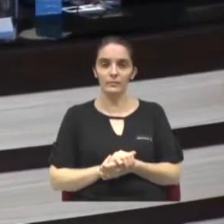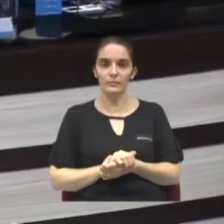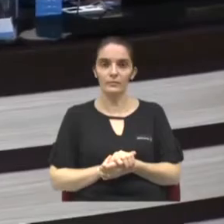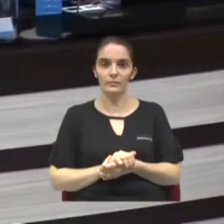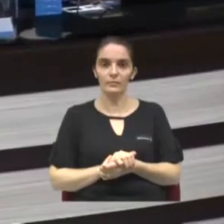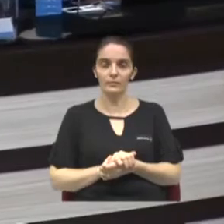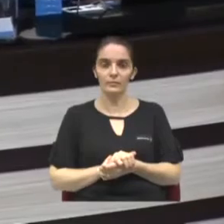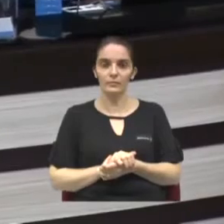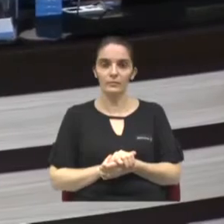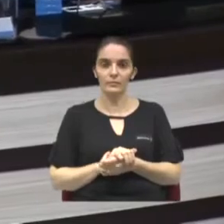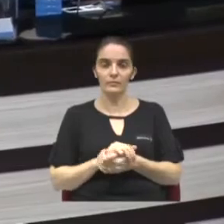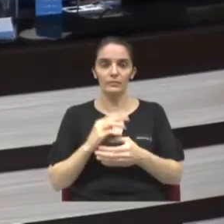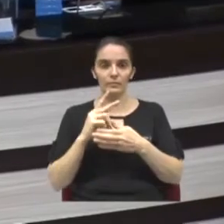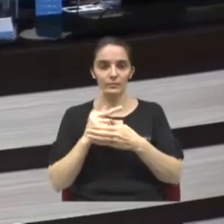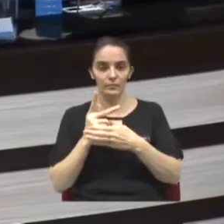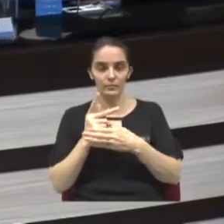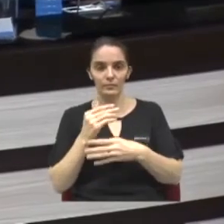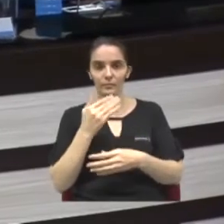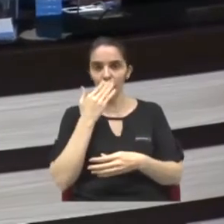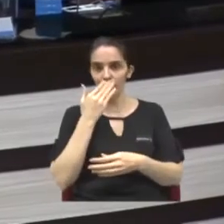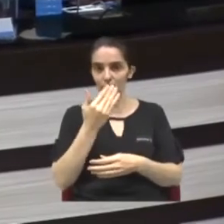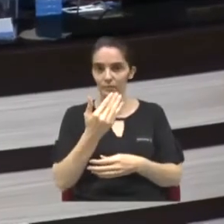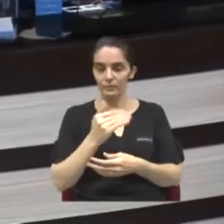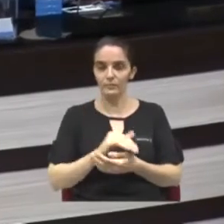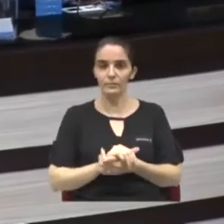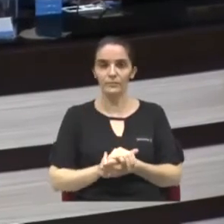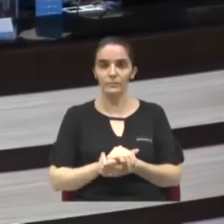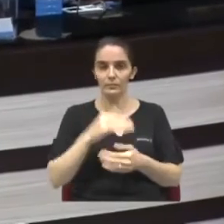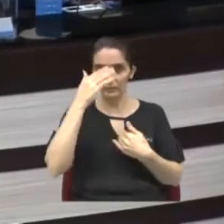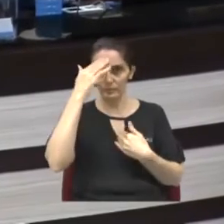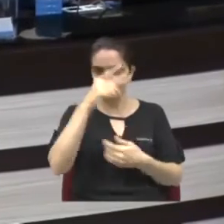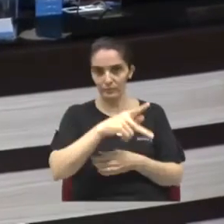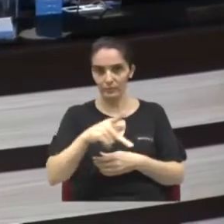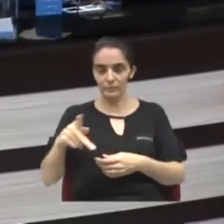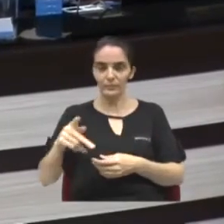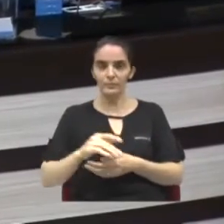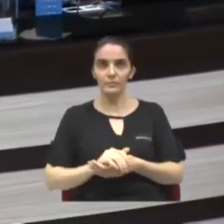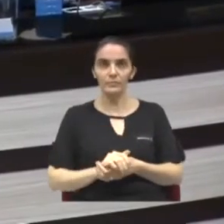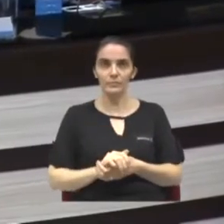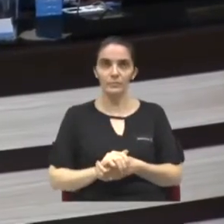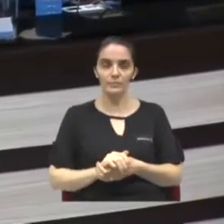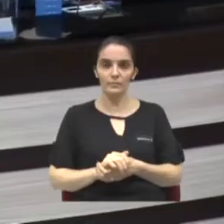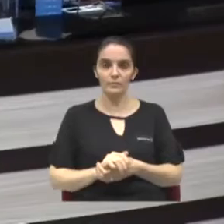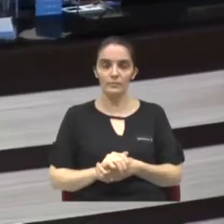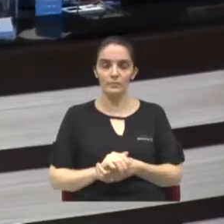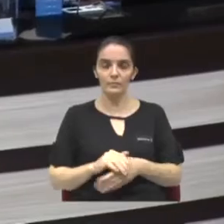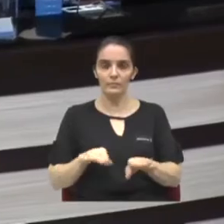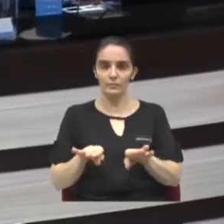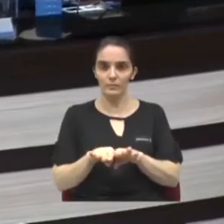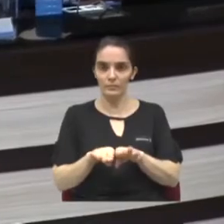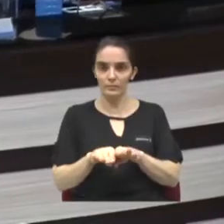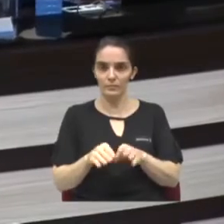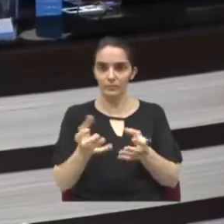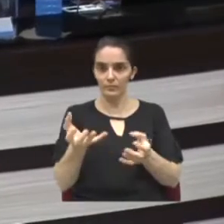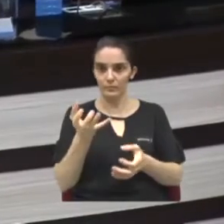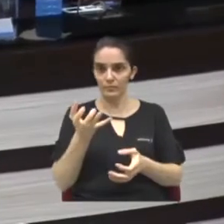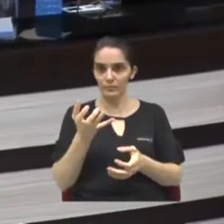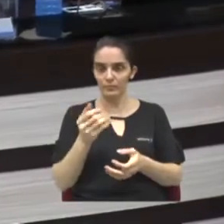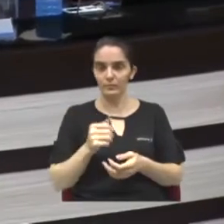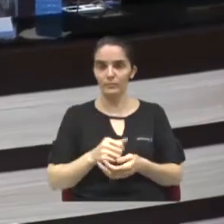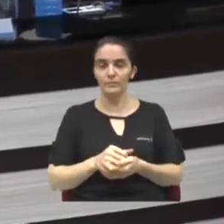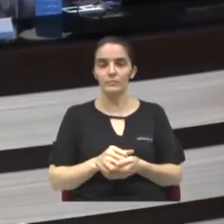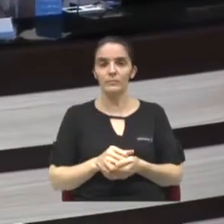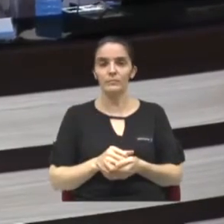de ordem, senhor presidente. Questão de ordem, vereador Helder do Táxi. Obrigado, senhor presidente. Senhor presidente, eu gostaria de apreciação e